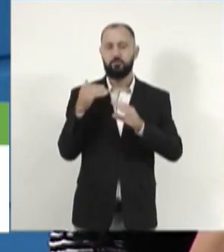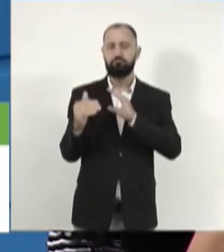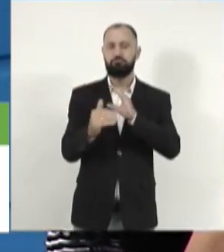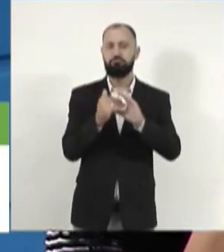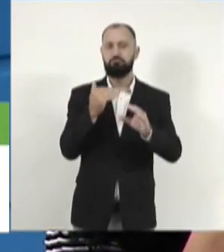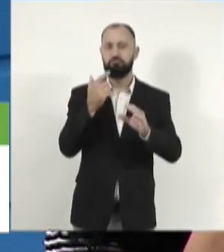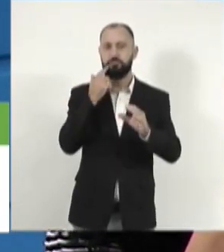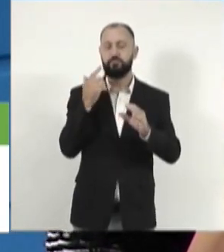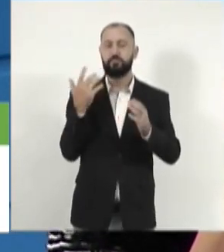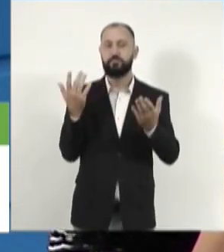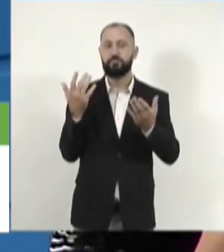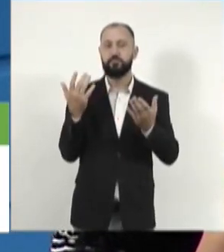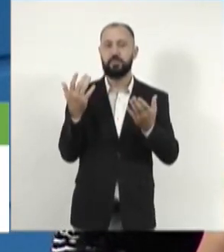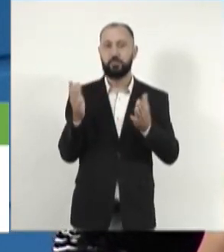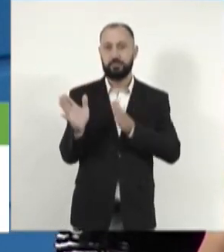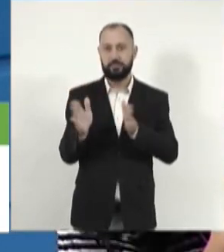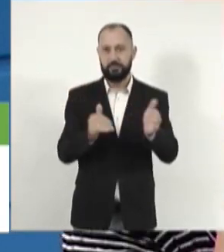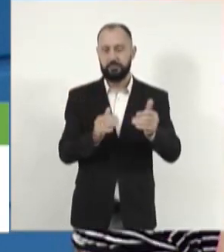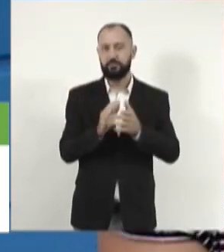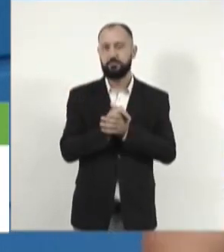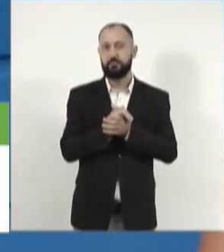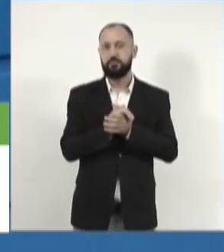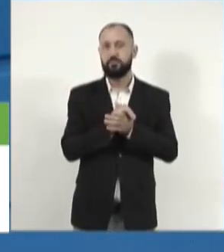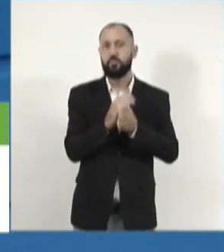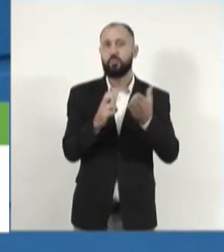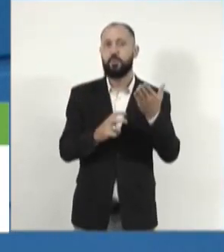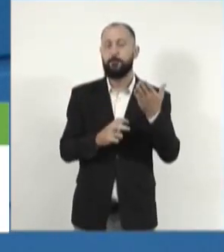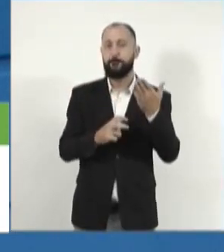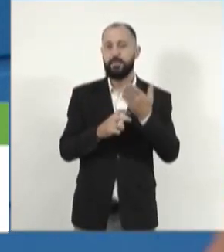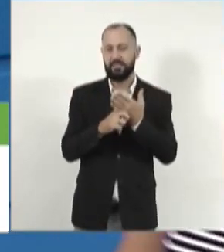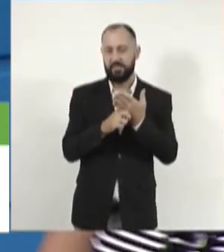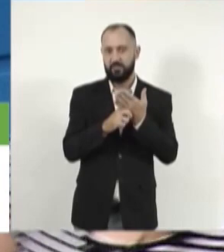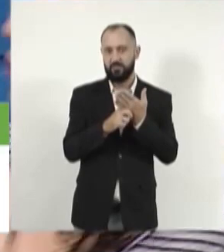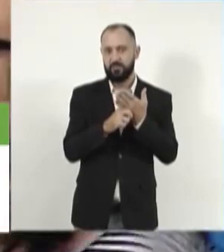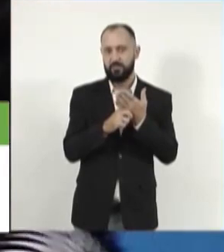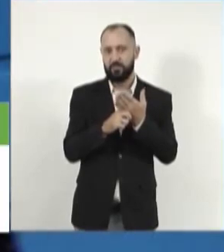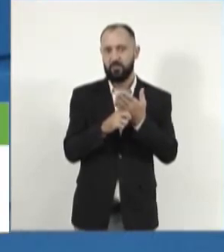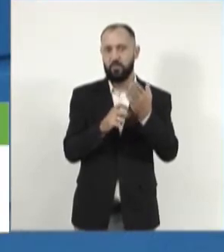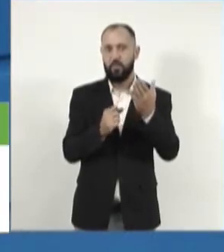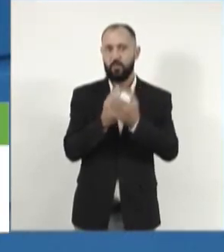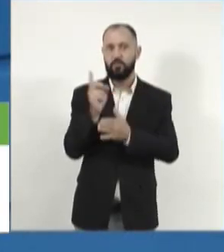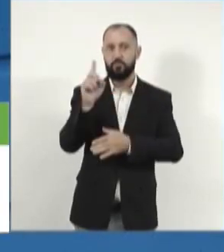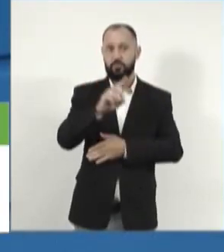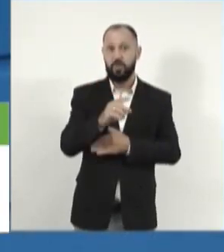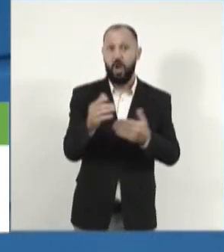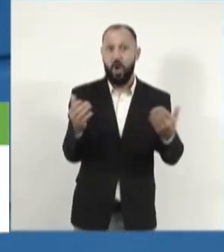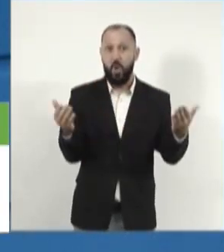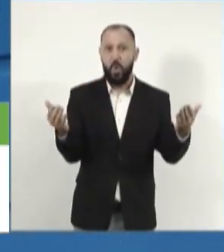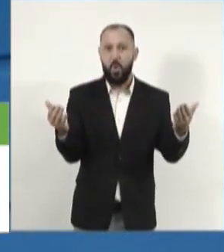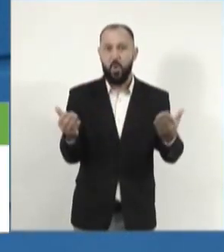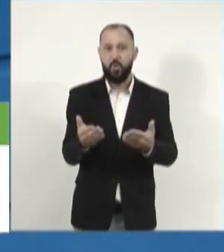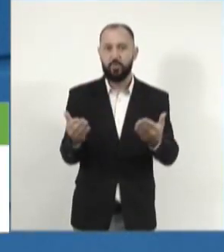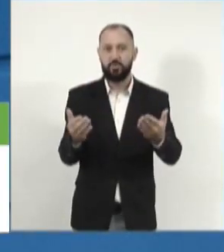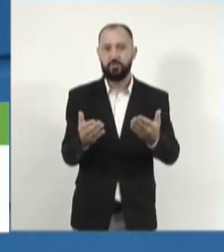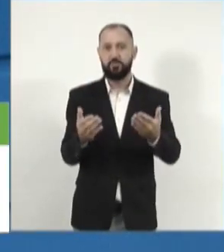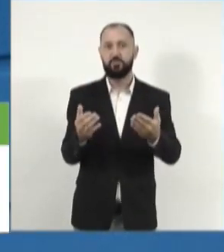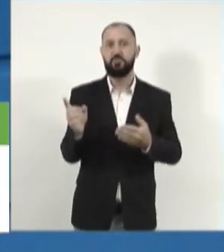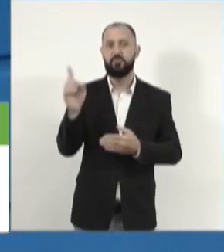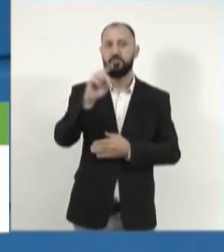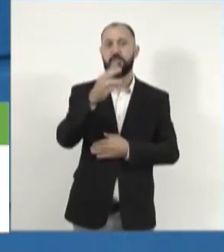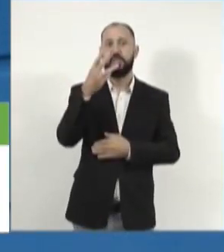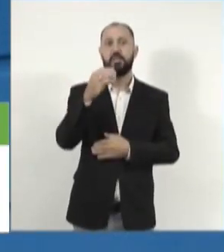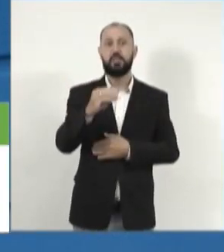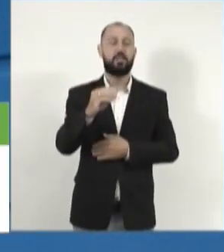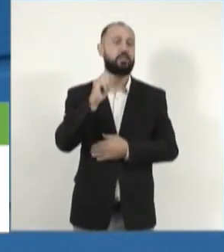Chegou ao nosso gabinete uma passagem adquirida no dia de hoje, 30 de